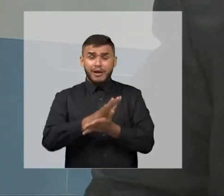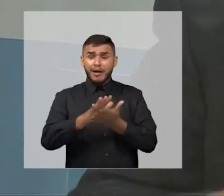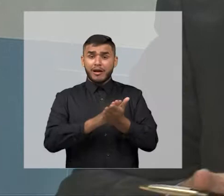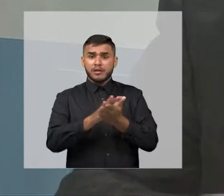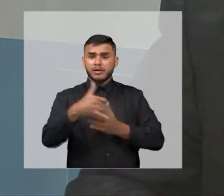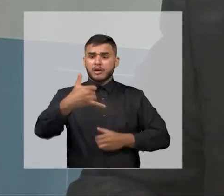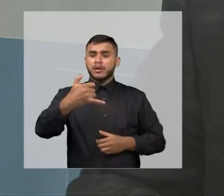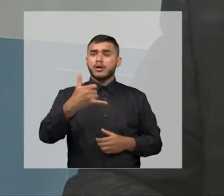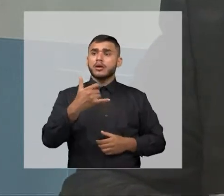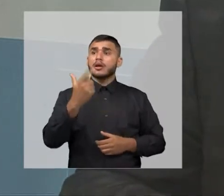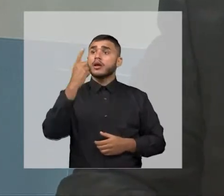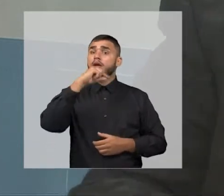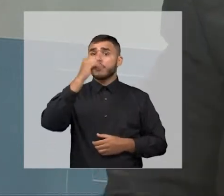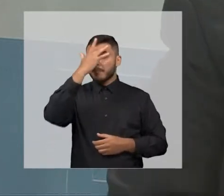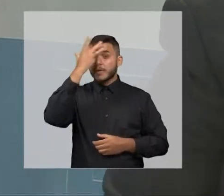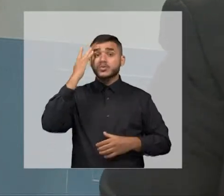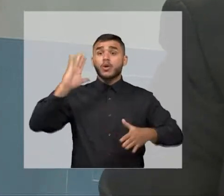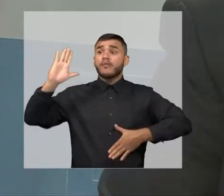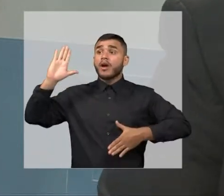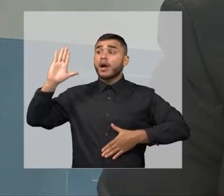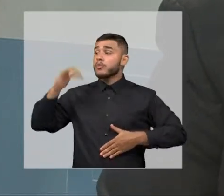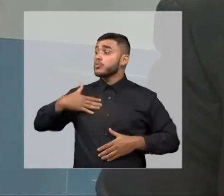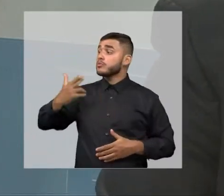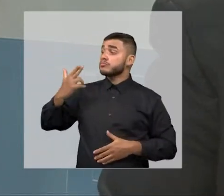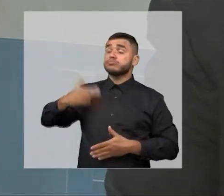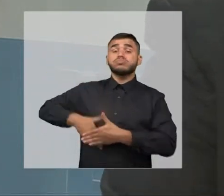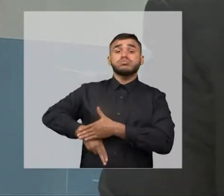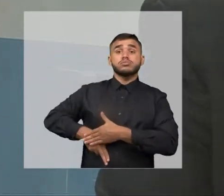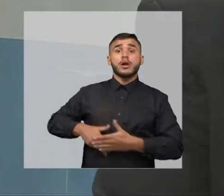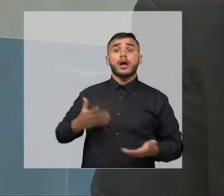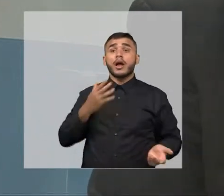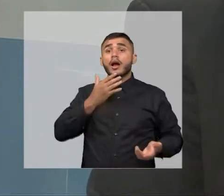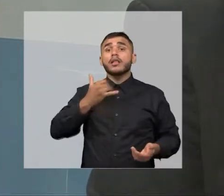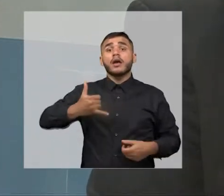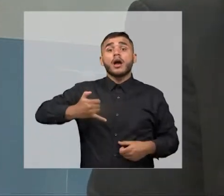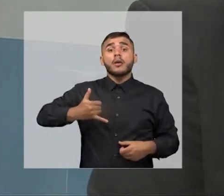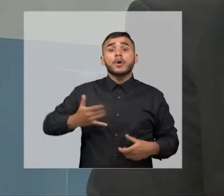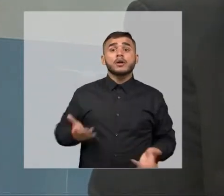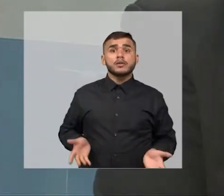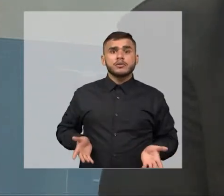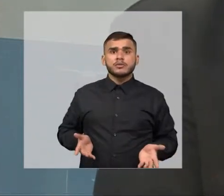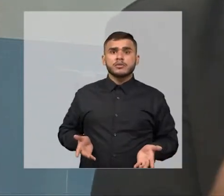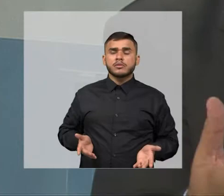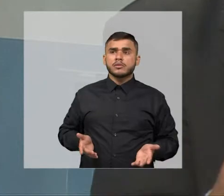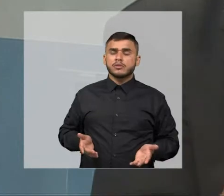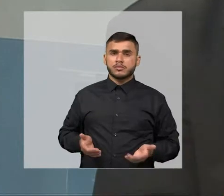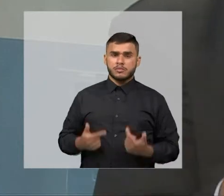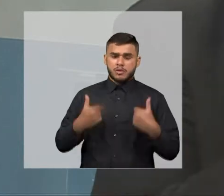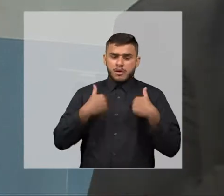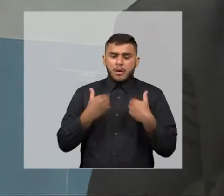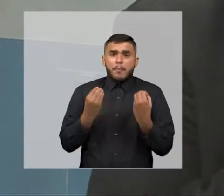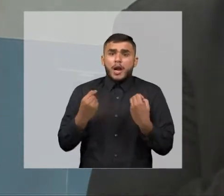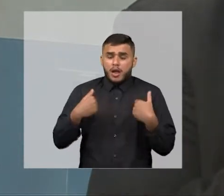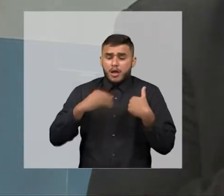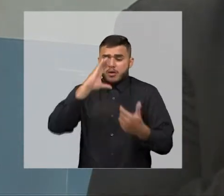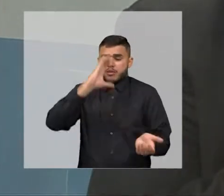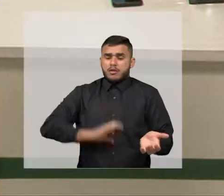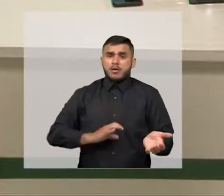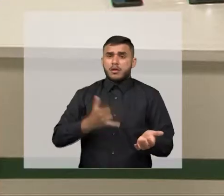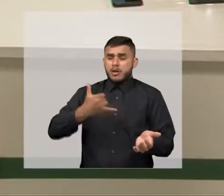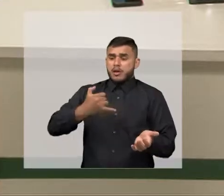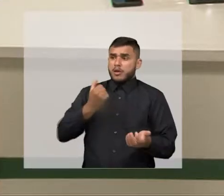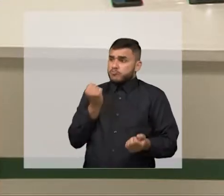plano para desarmar quem mata. Sim. Que é o bandido. Esse foi o grande erro. Senão eu não precisava me